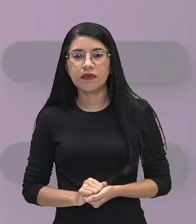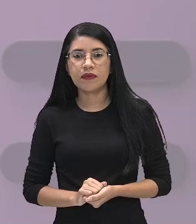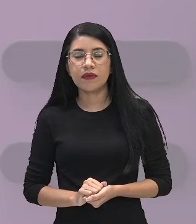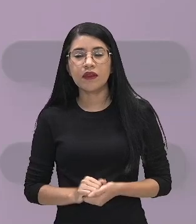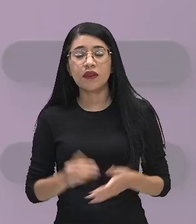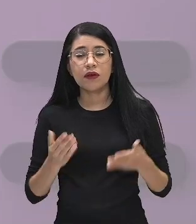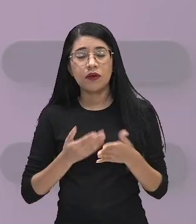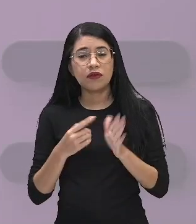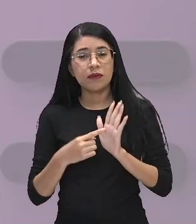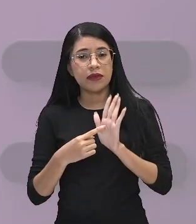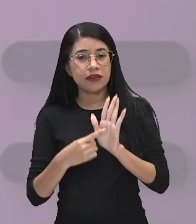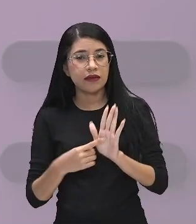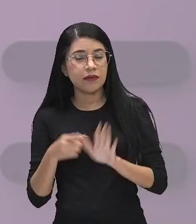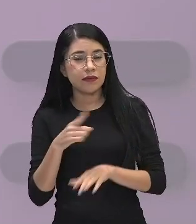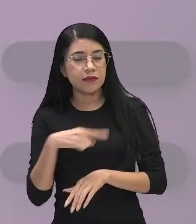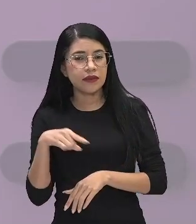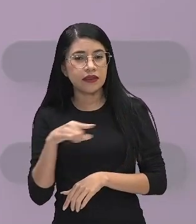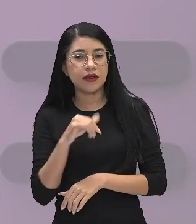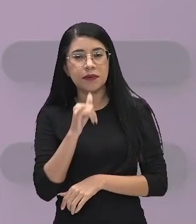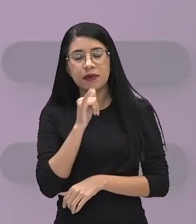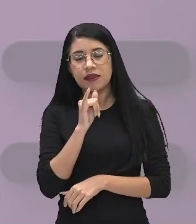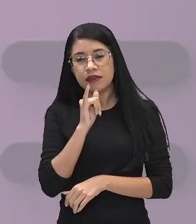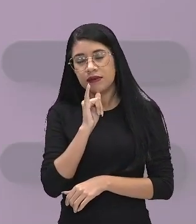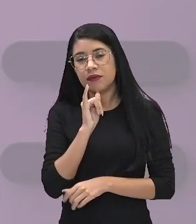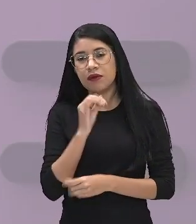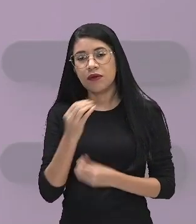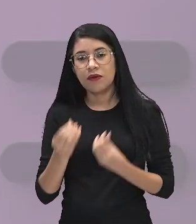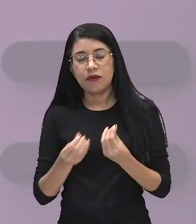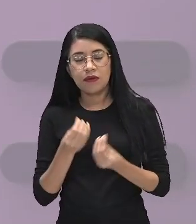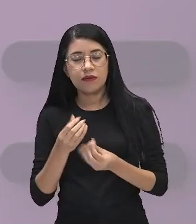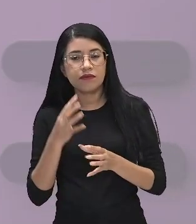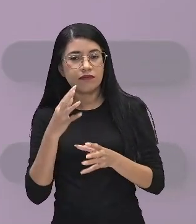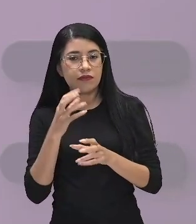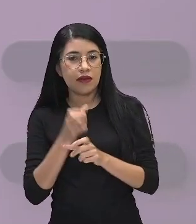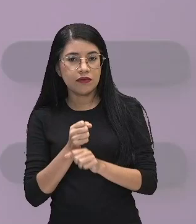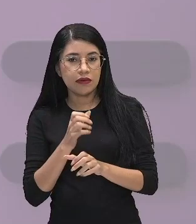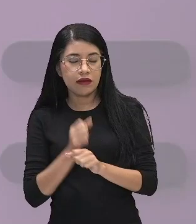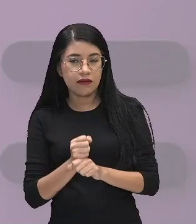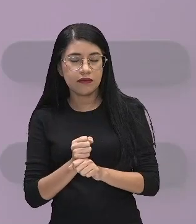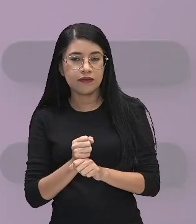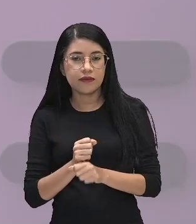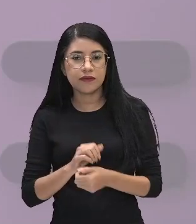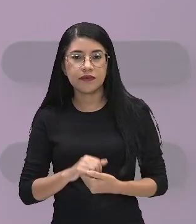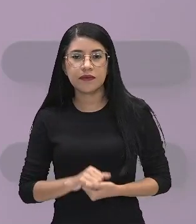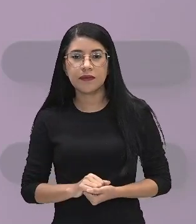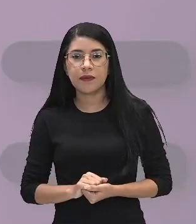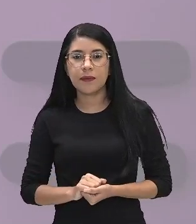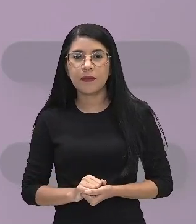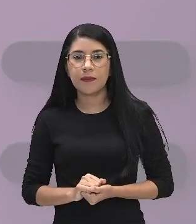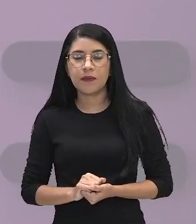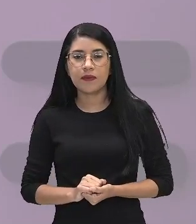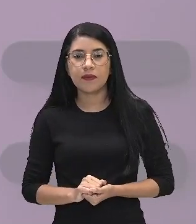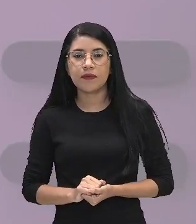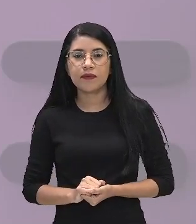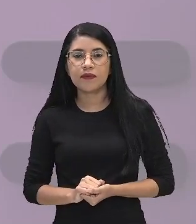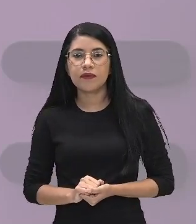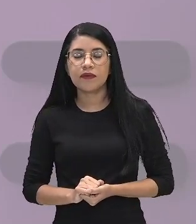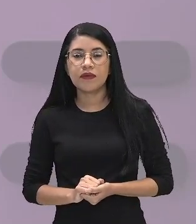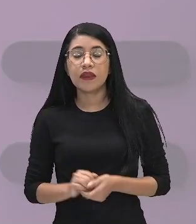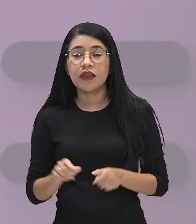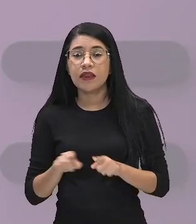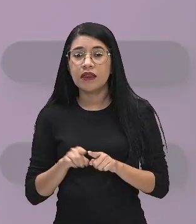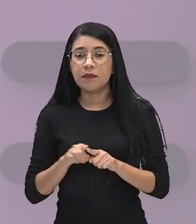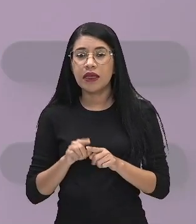uma questão, né? Um exemplo para mostrar para vocês como que a gente aplica a lei dos cossenos, tá? E trouxe também